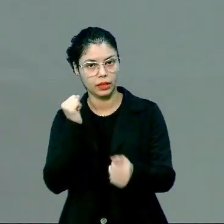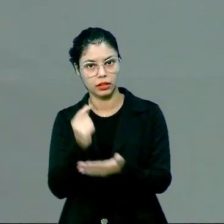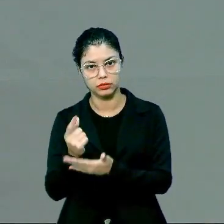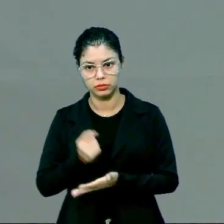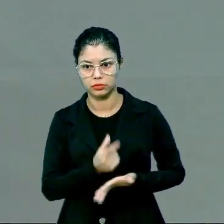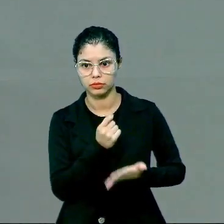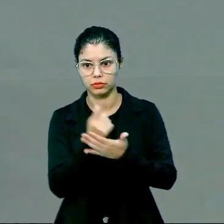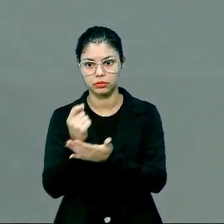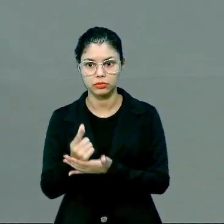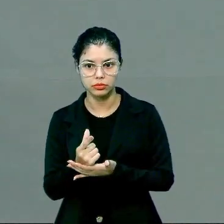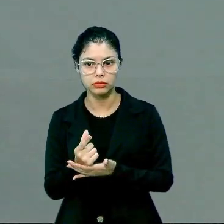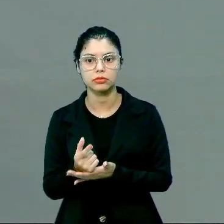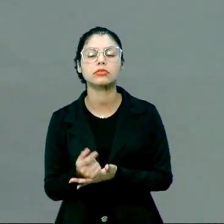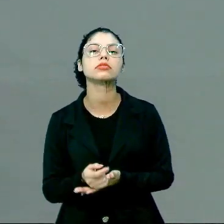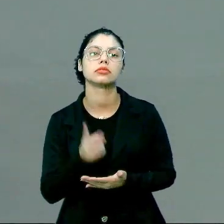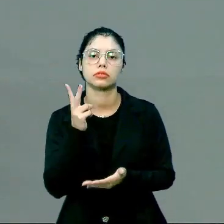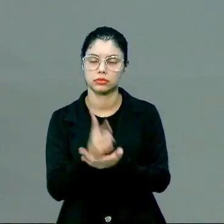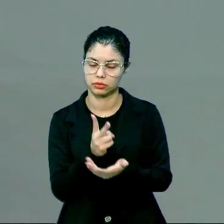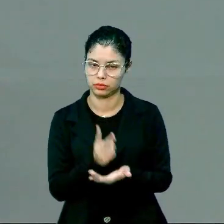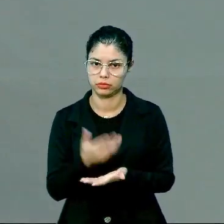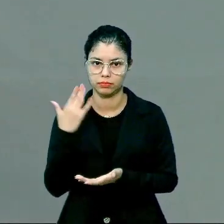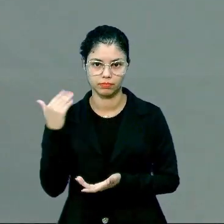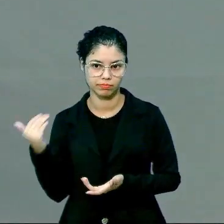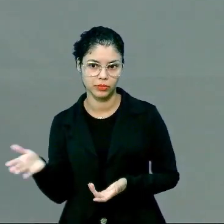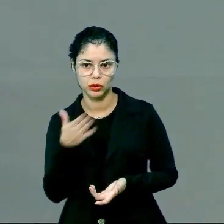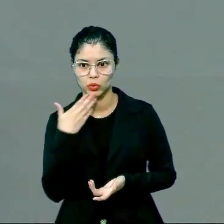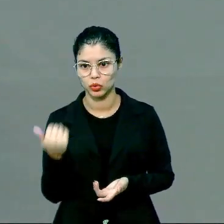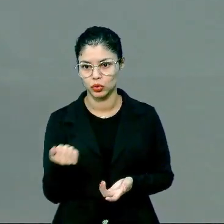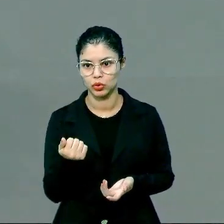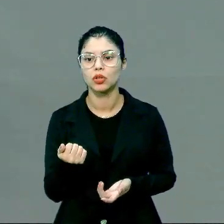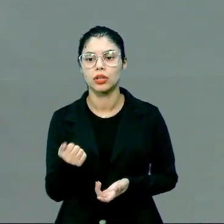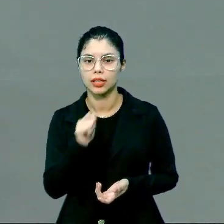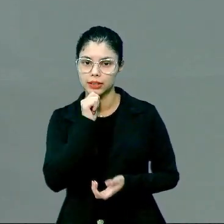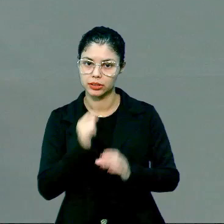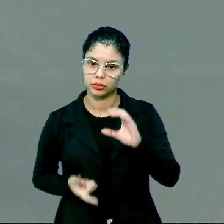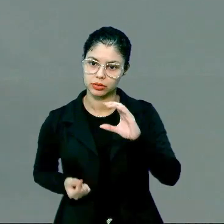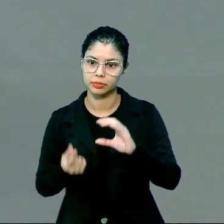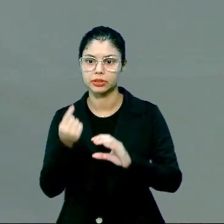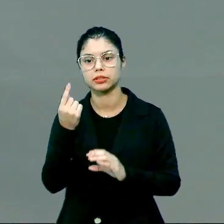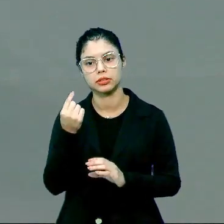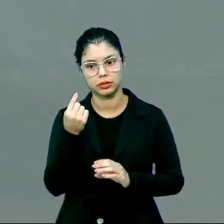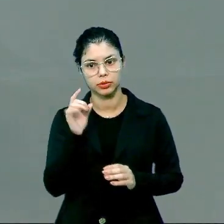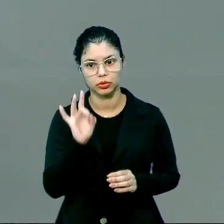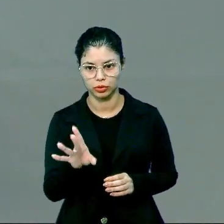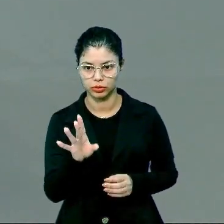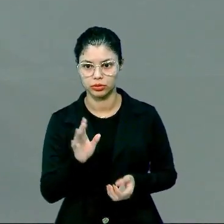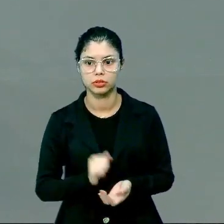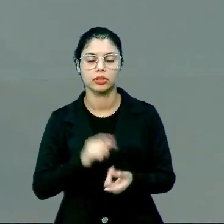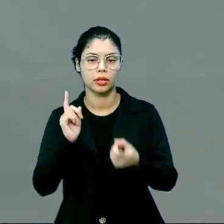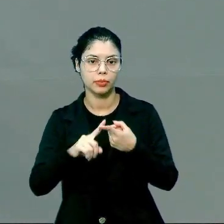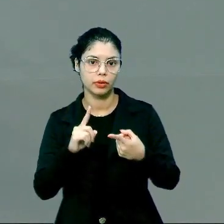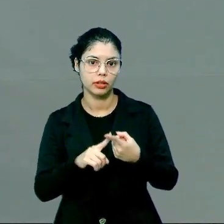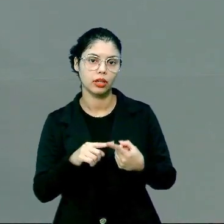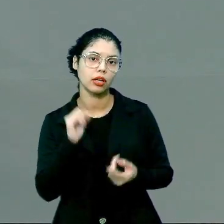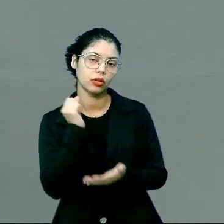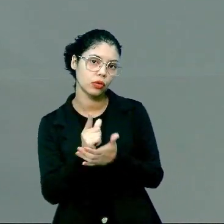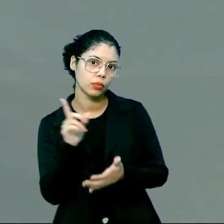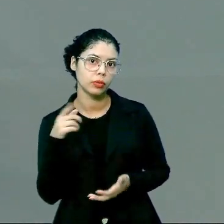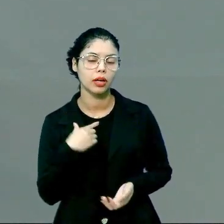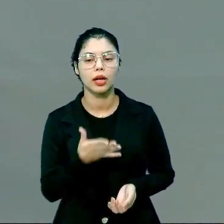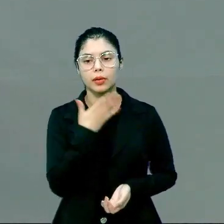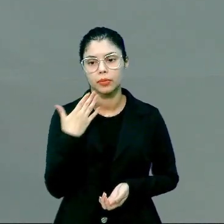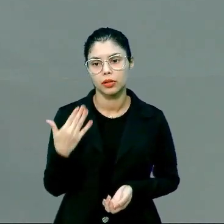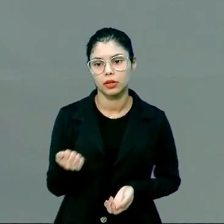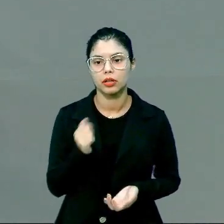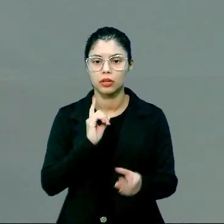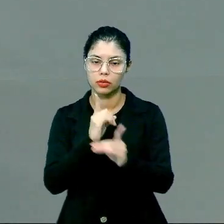consumo e ela favorece a esse consumo. Mas, ao mesmo tempo que a gente consome para satisfazer necessidades